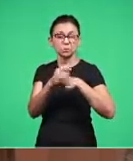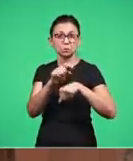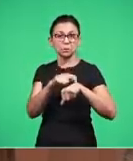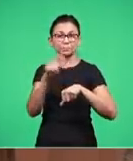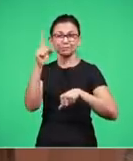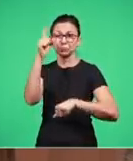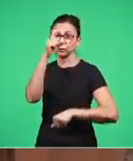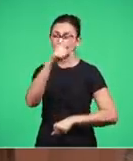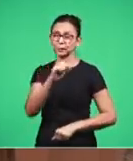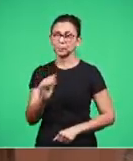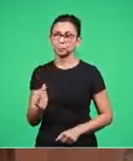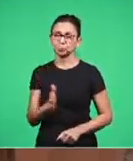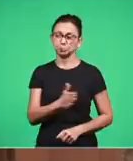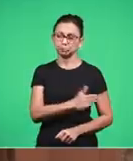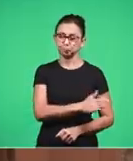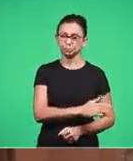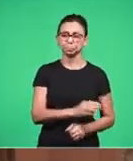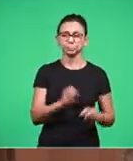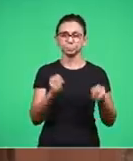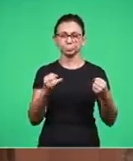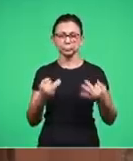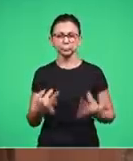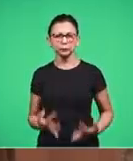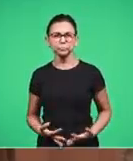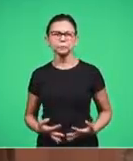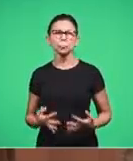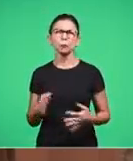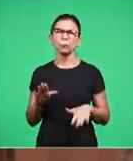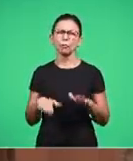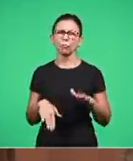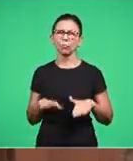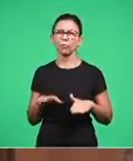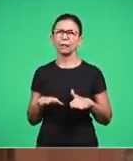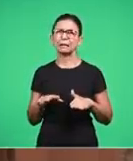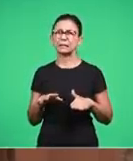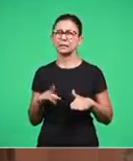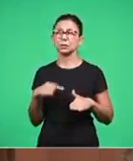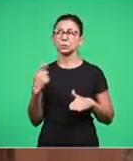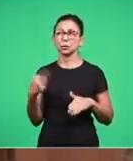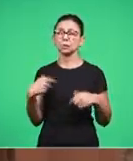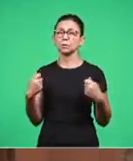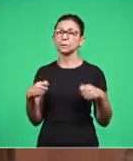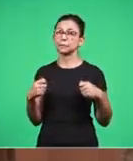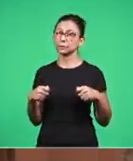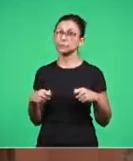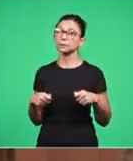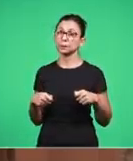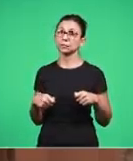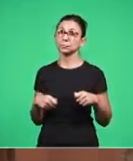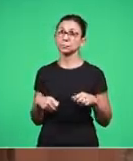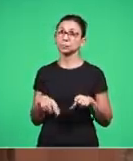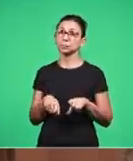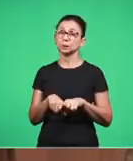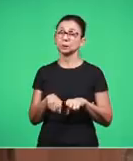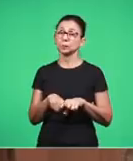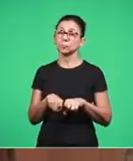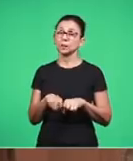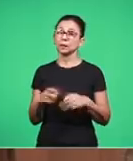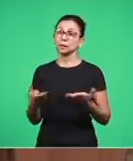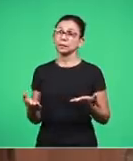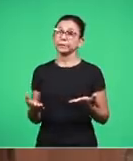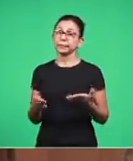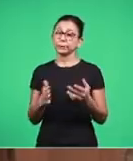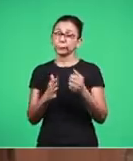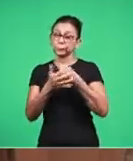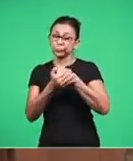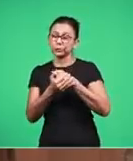buscar o refúgio, não nos expor, que é exatamente esse momento que nós estamos passando. Então Davi, nesse momento,